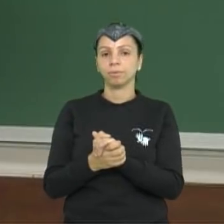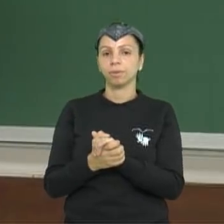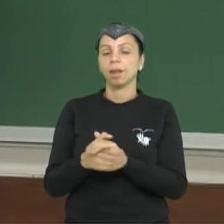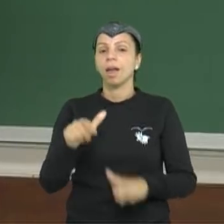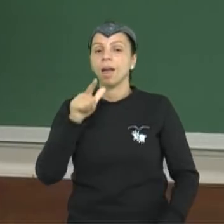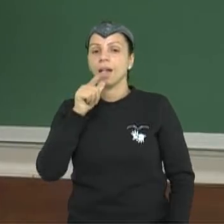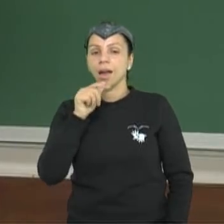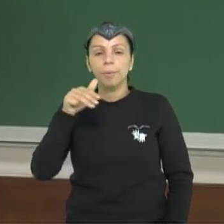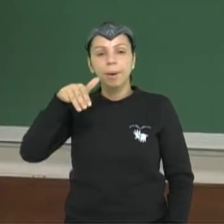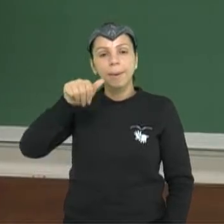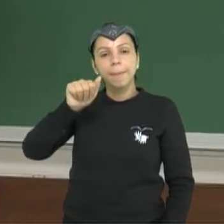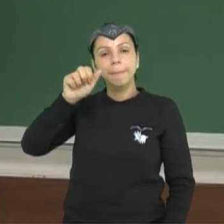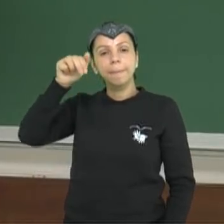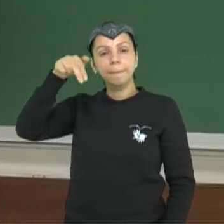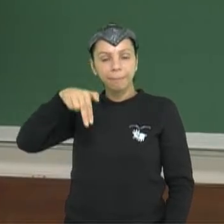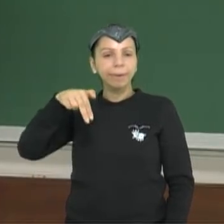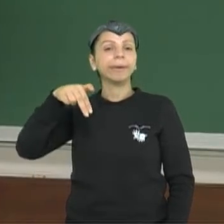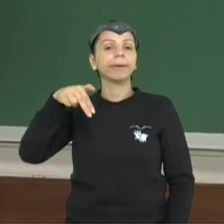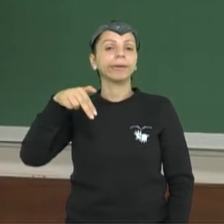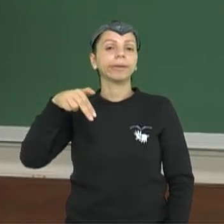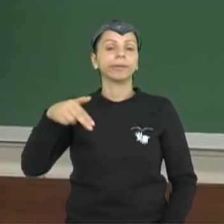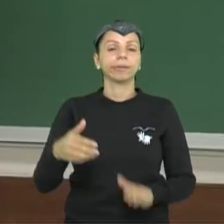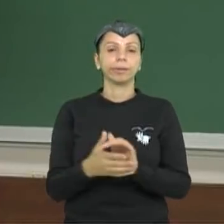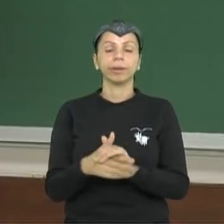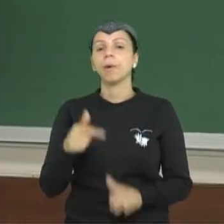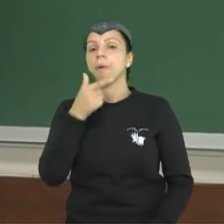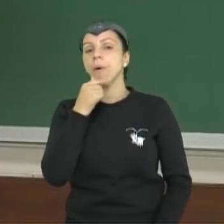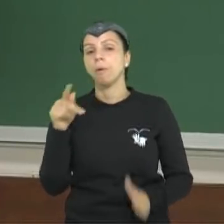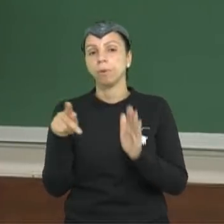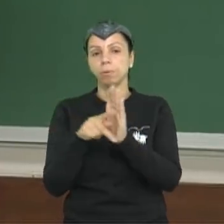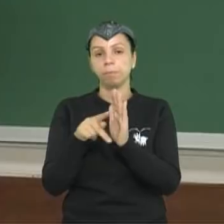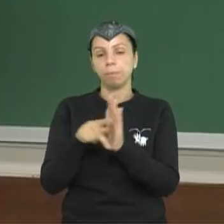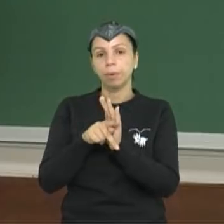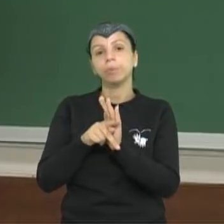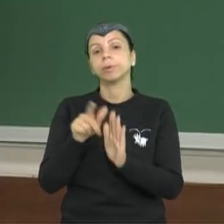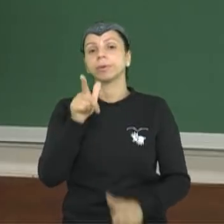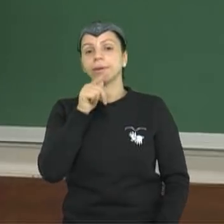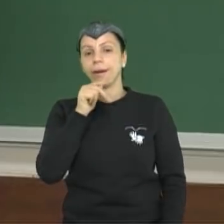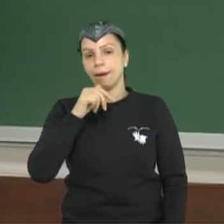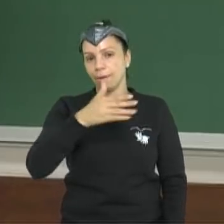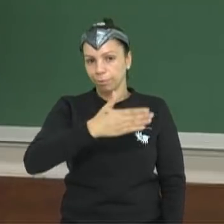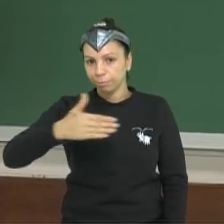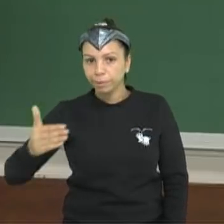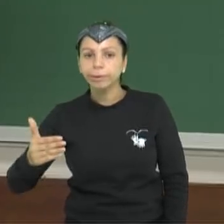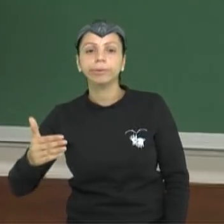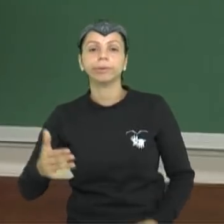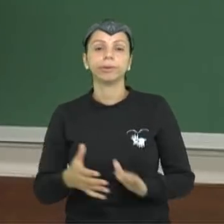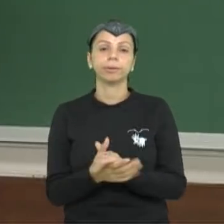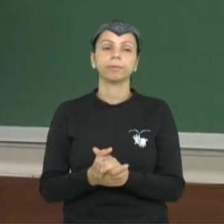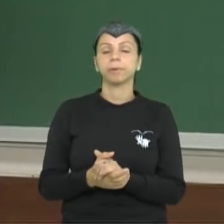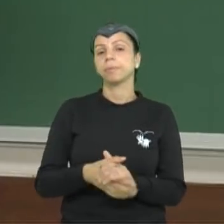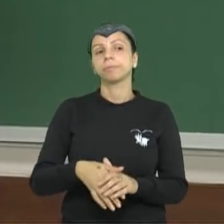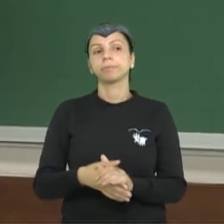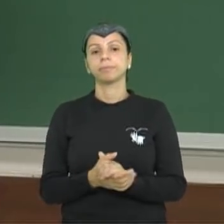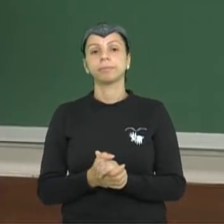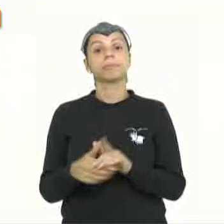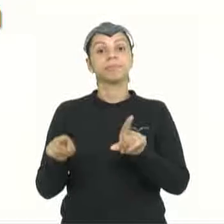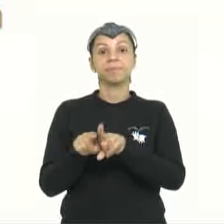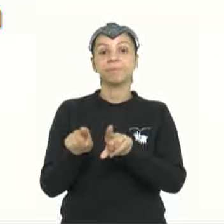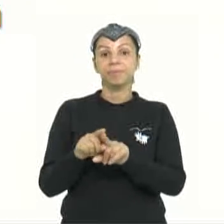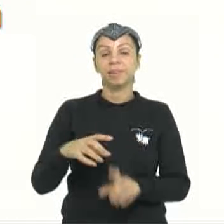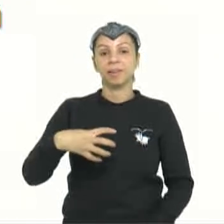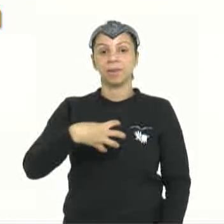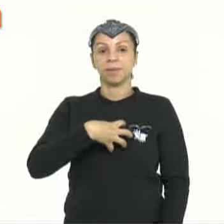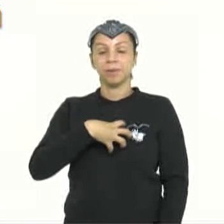que eu nem coloquei o nomezinho dele ali. Eu tenho certeza que você em casa sabe de todos, conhece todos. Olha o Homem de